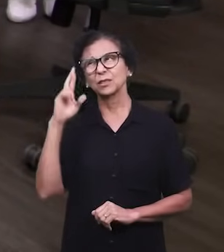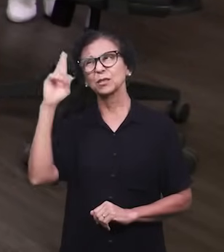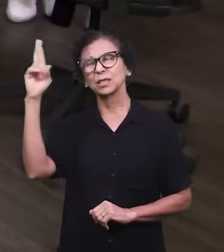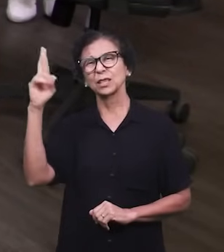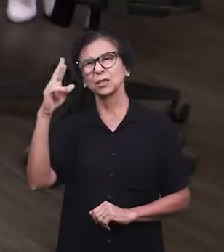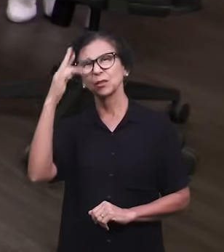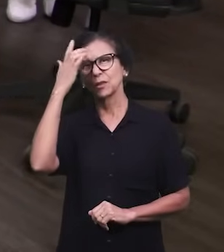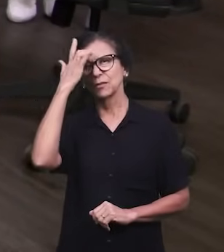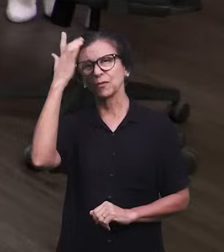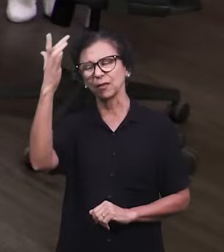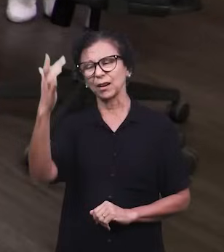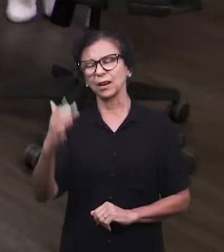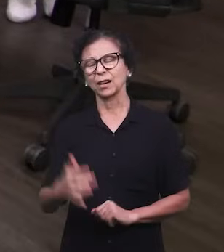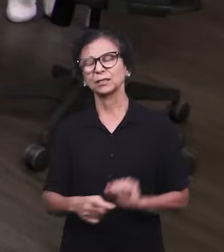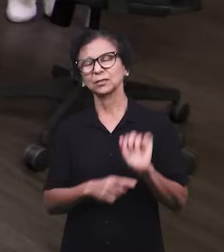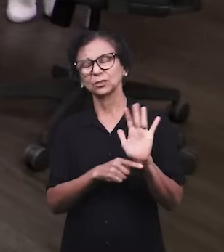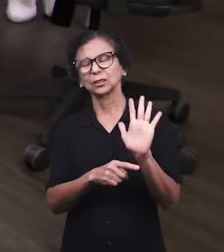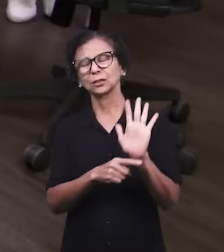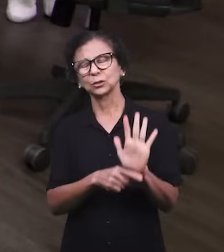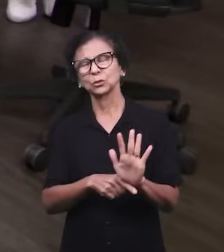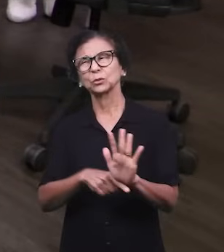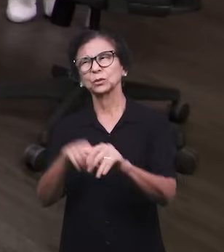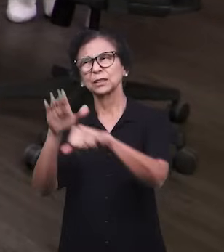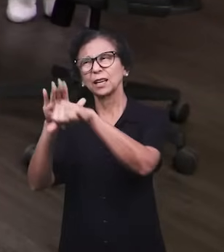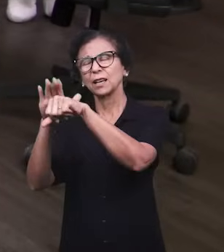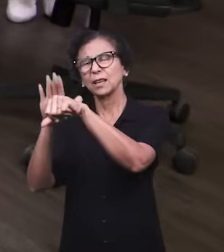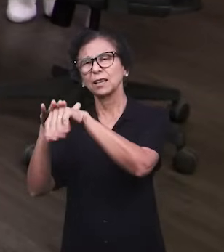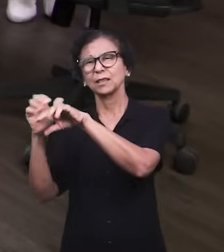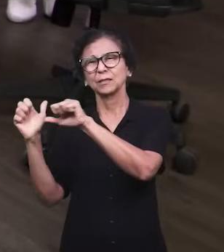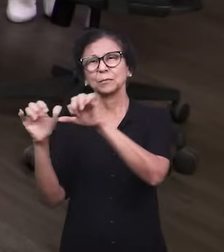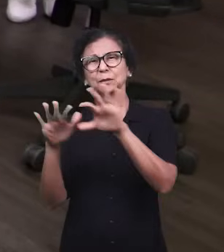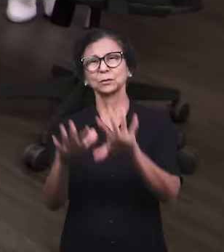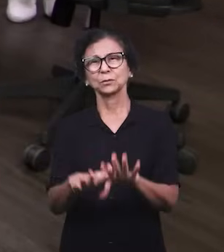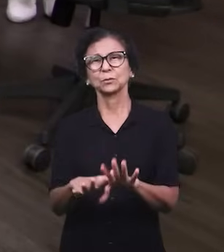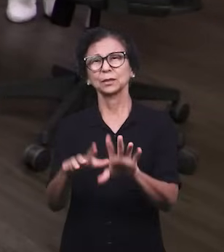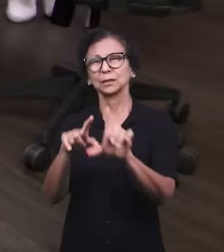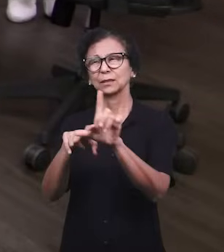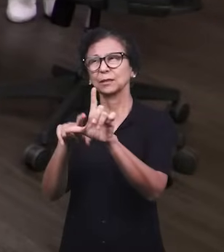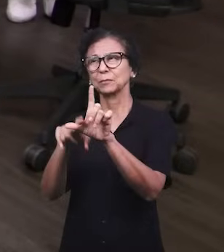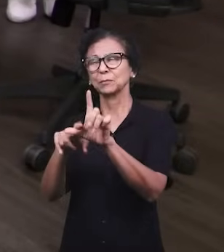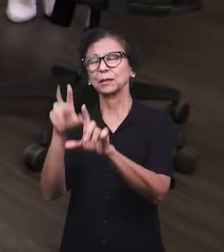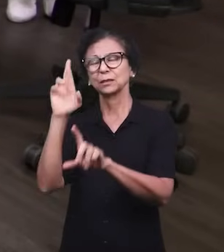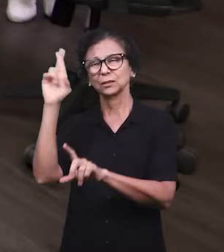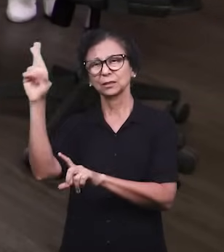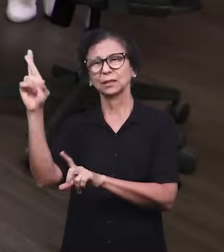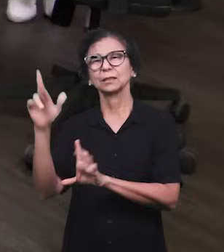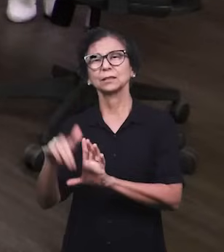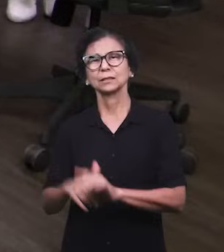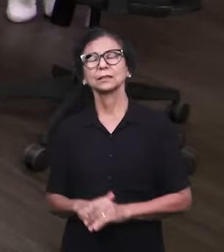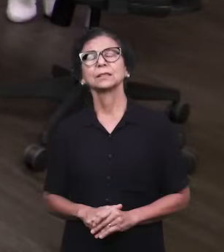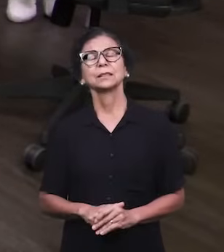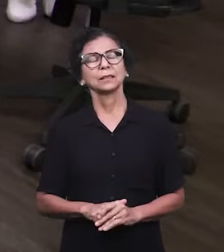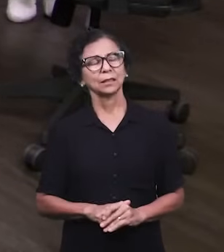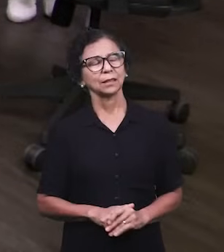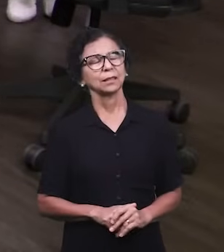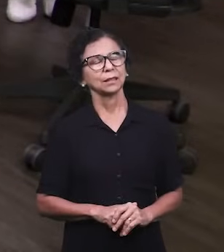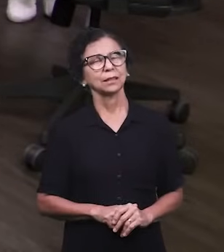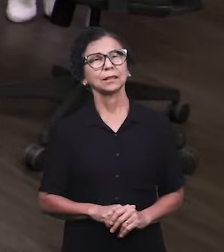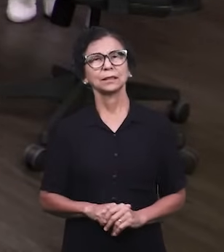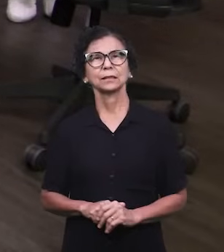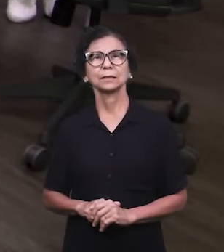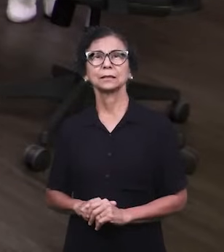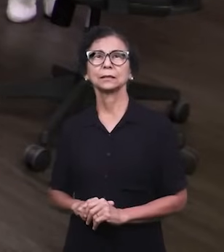É nele que você vai receber a bênção, é nele que você vai ter o renovo, é nele que você vai crescer, é nele que você